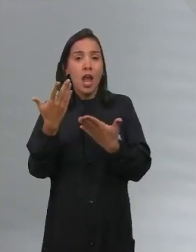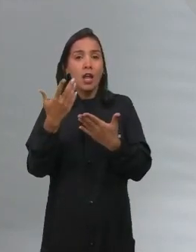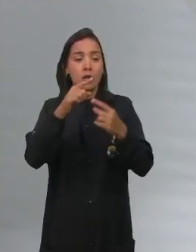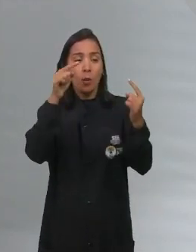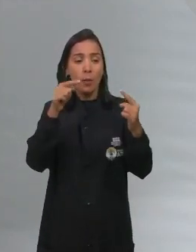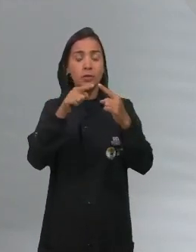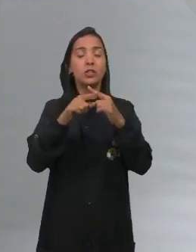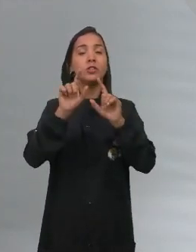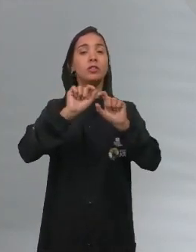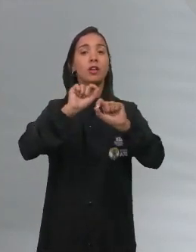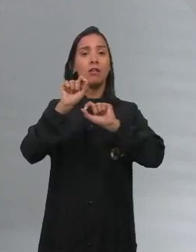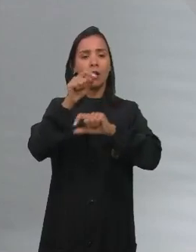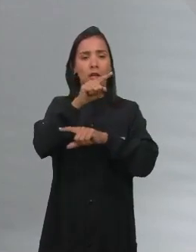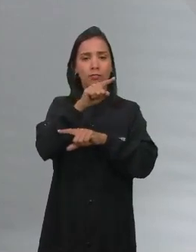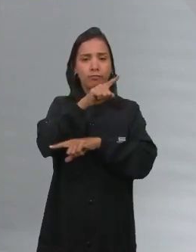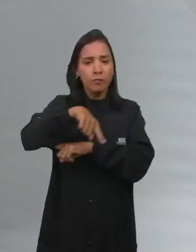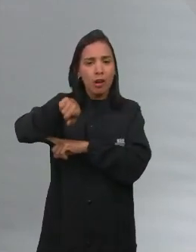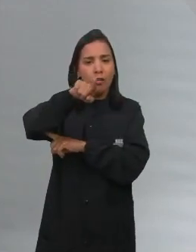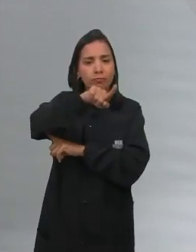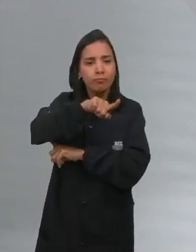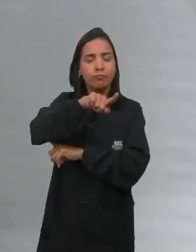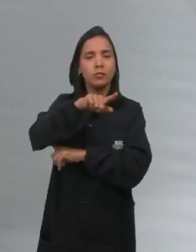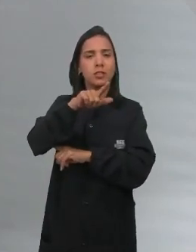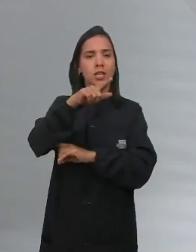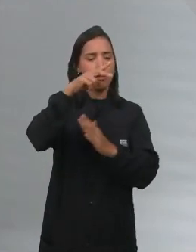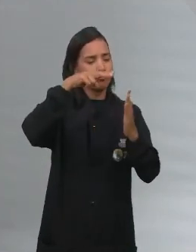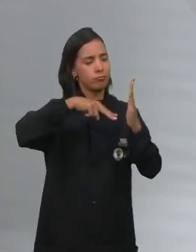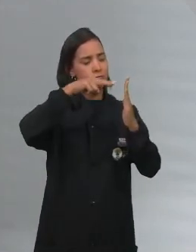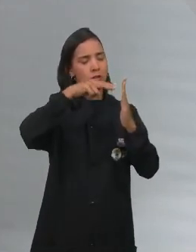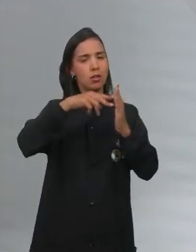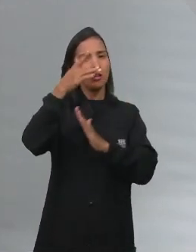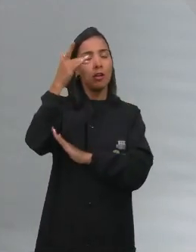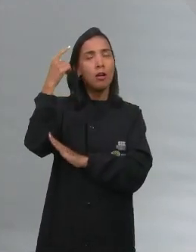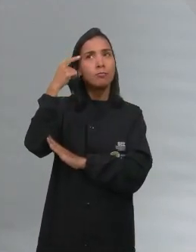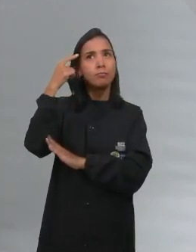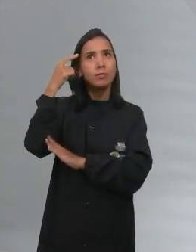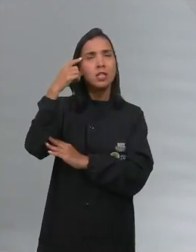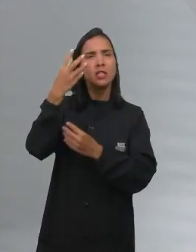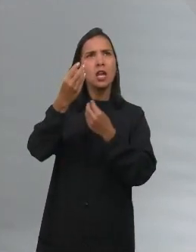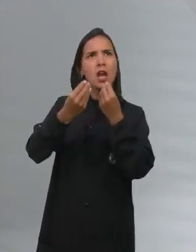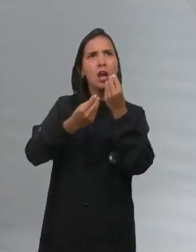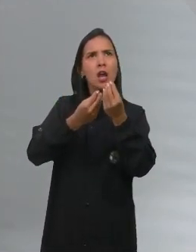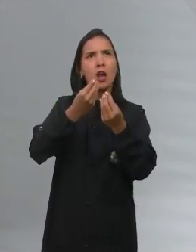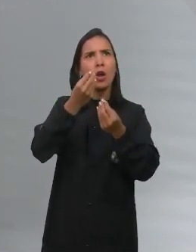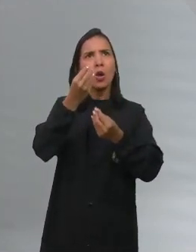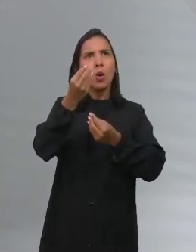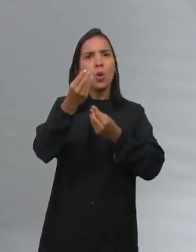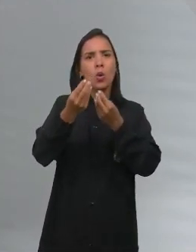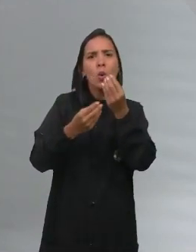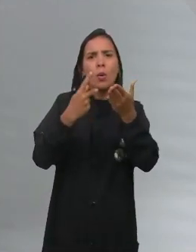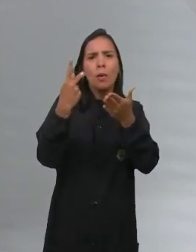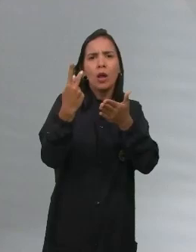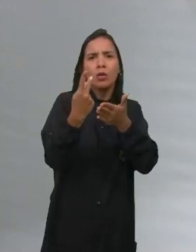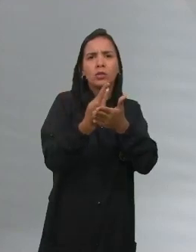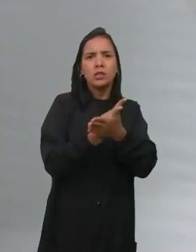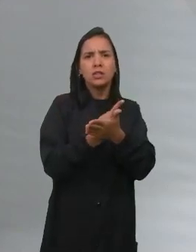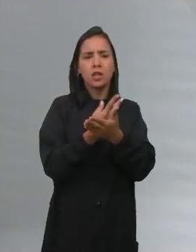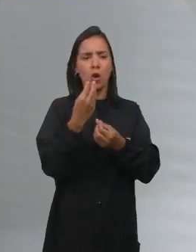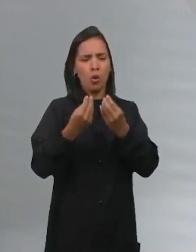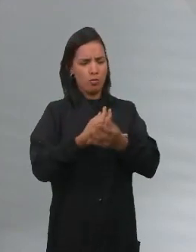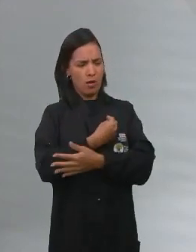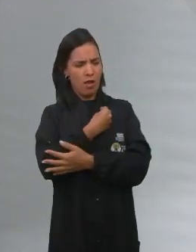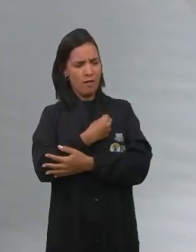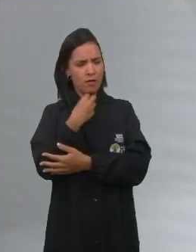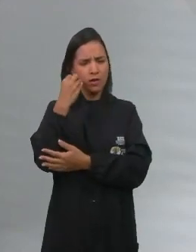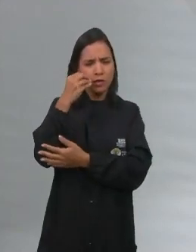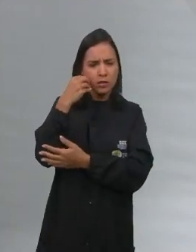à senzala, ao ambiente ali. Quer dizer, até o momento, o negro era visto como um mero objeto ali,